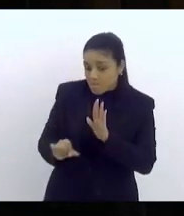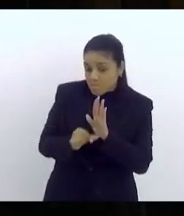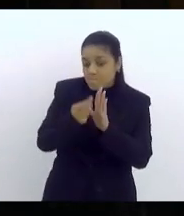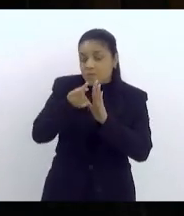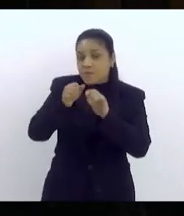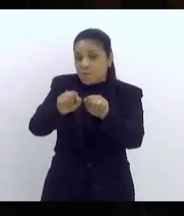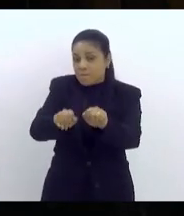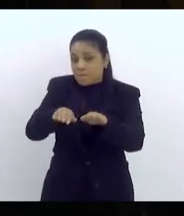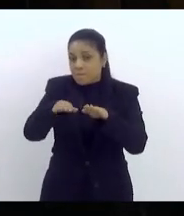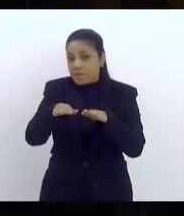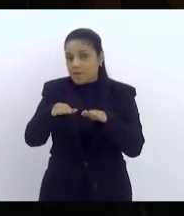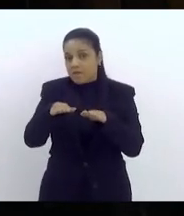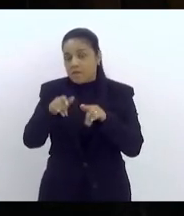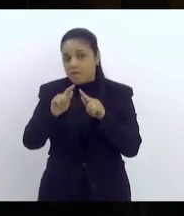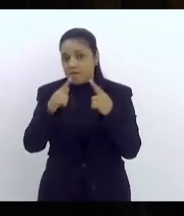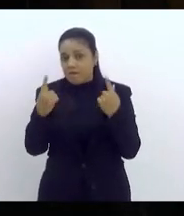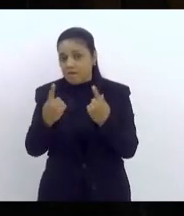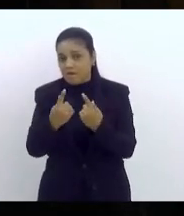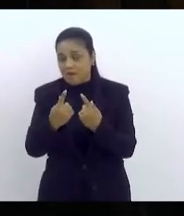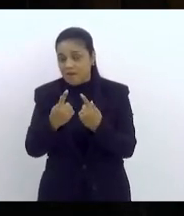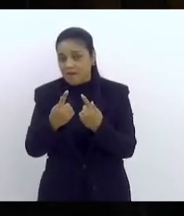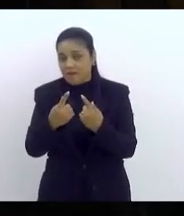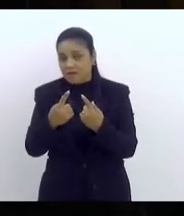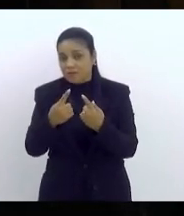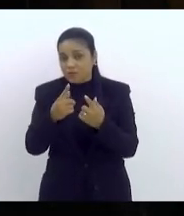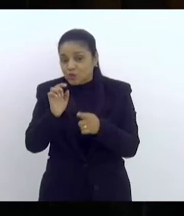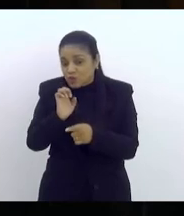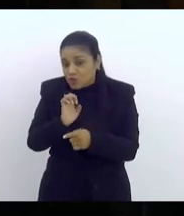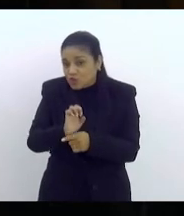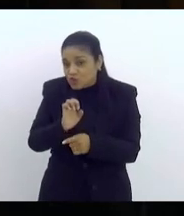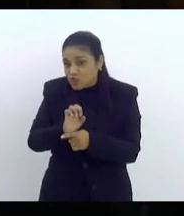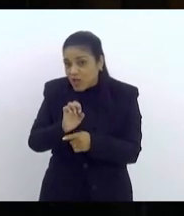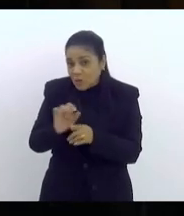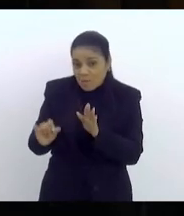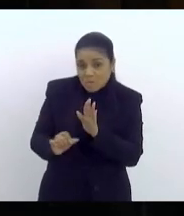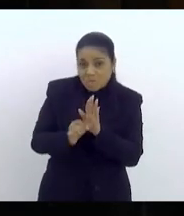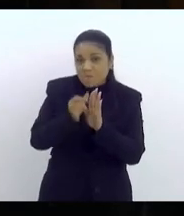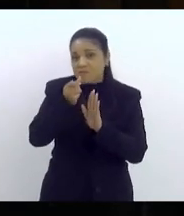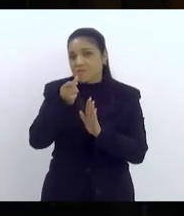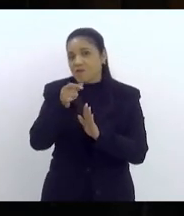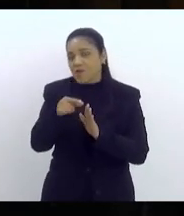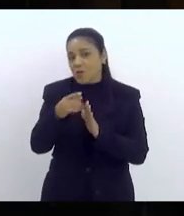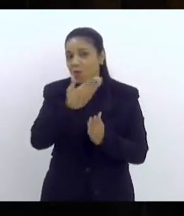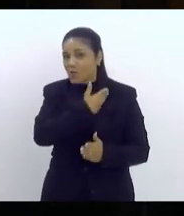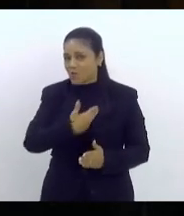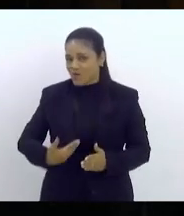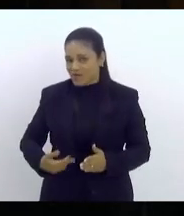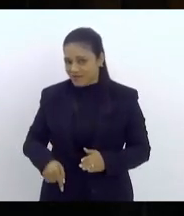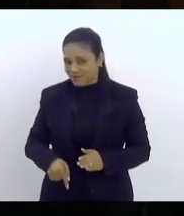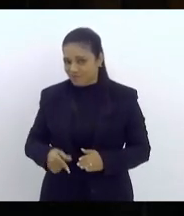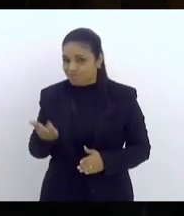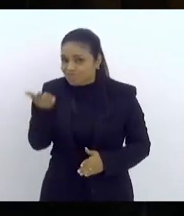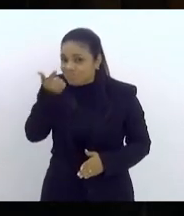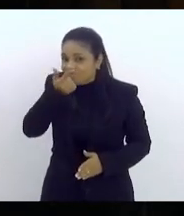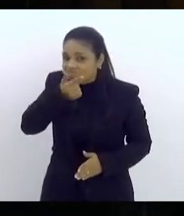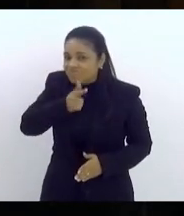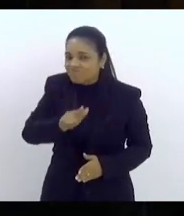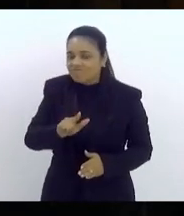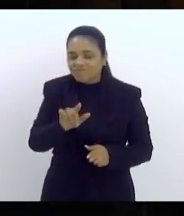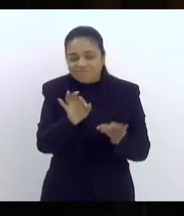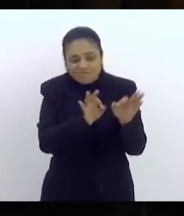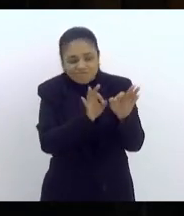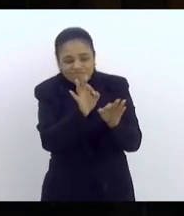parlamento no estado a primeira legislatura que vincula o plano